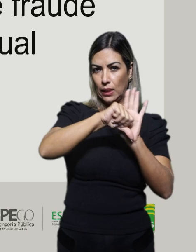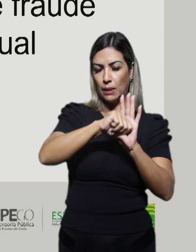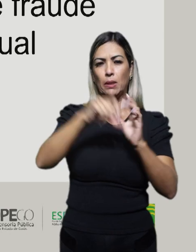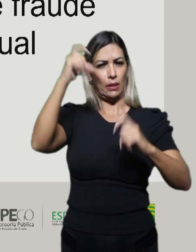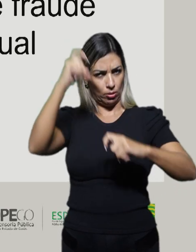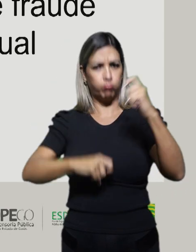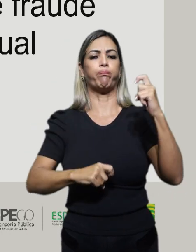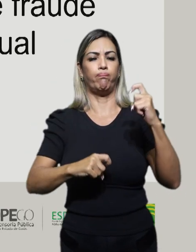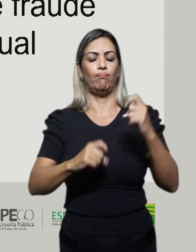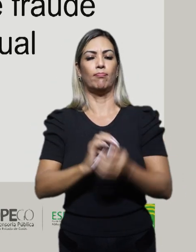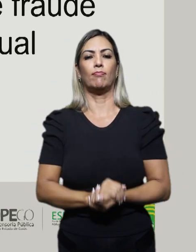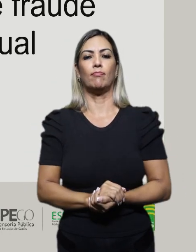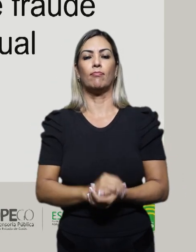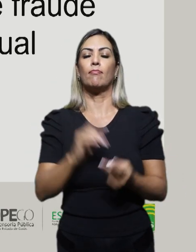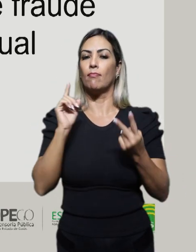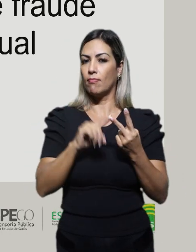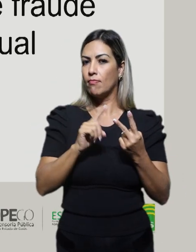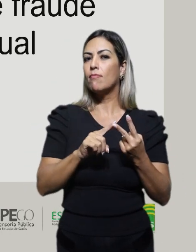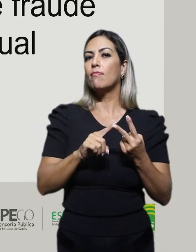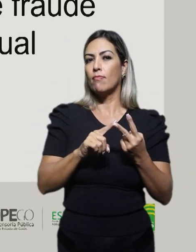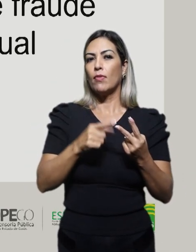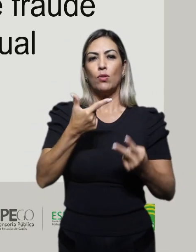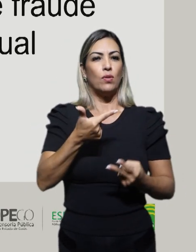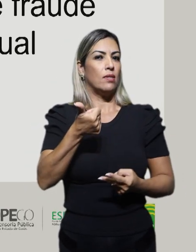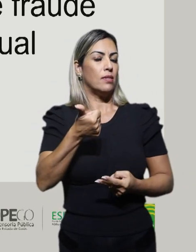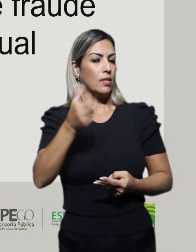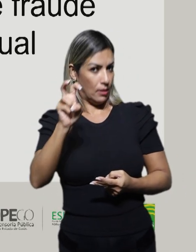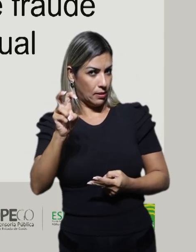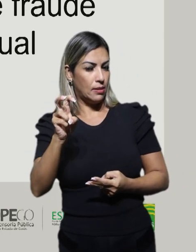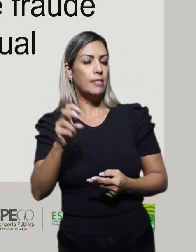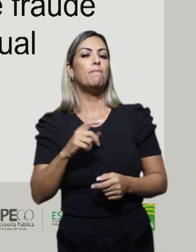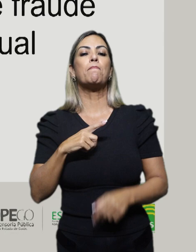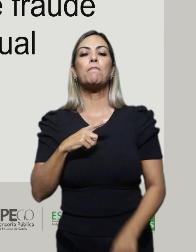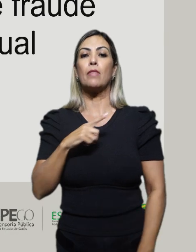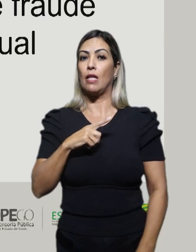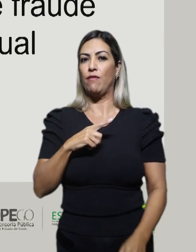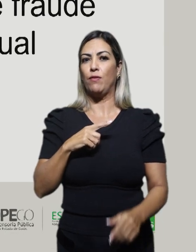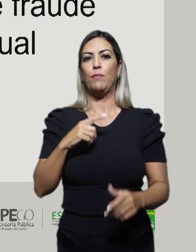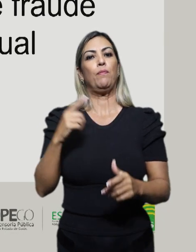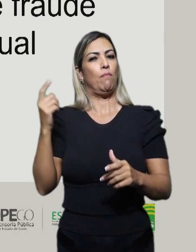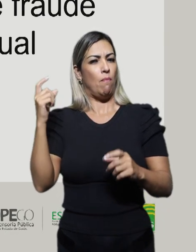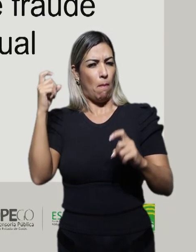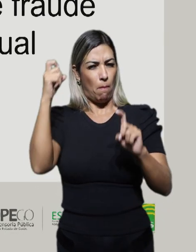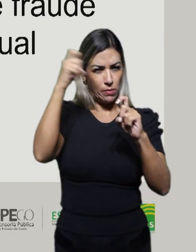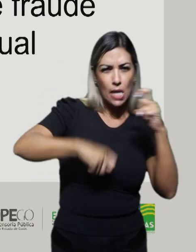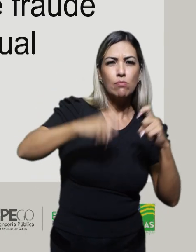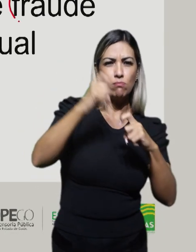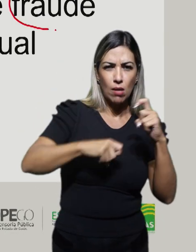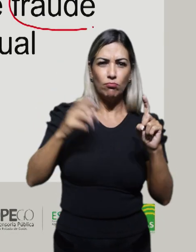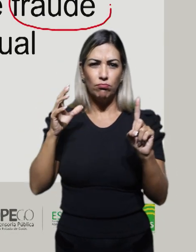estupro. Nós temos também o artigo 215, a violação sexual mediante o